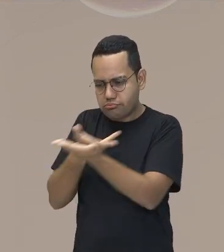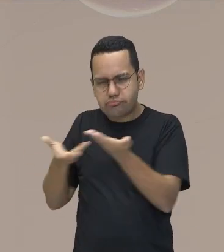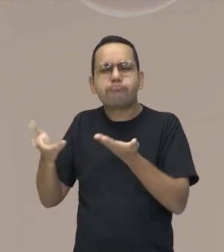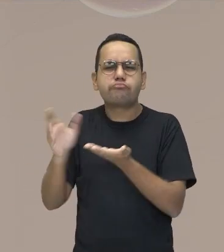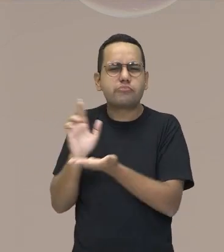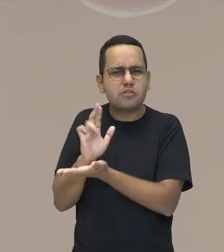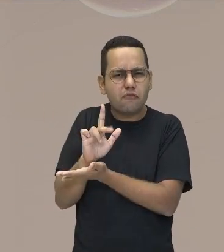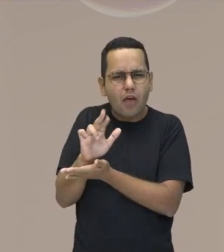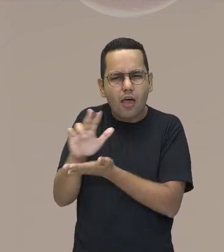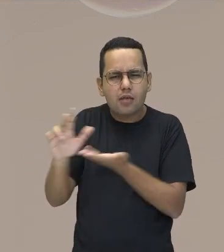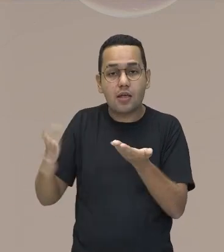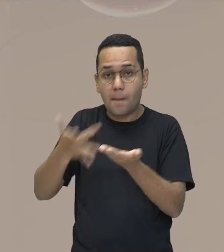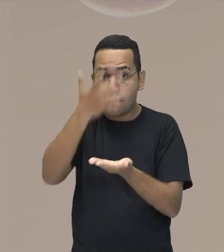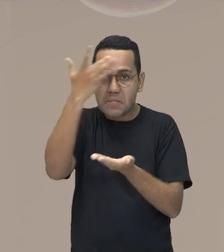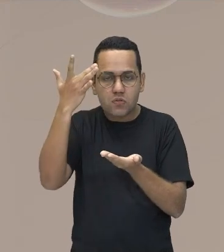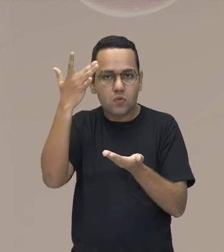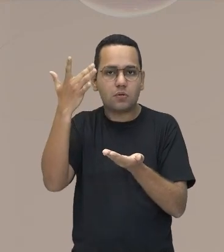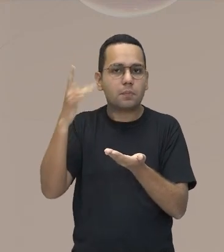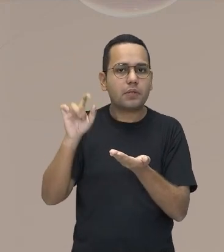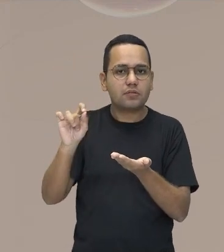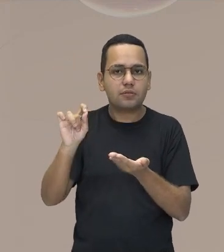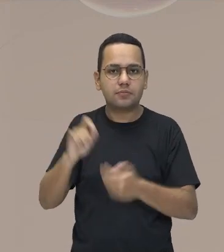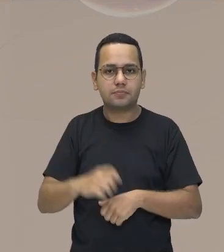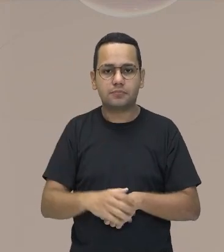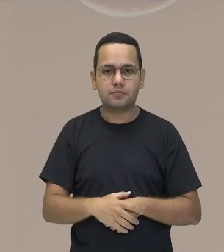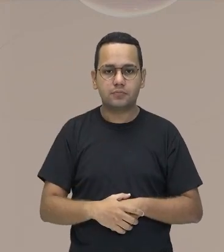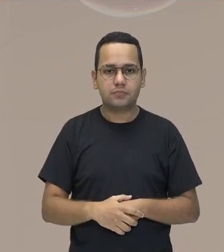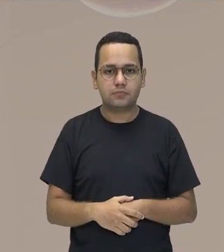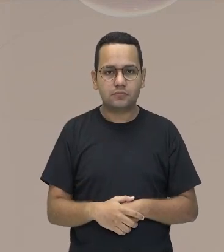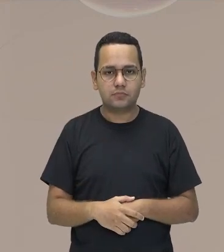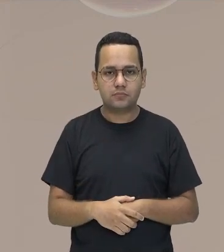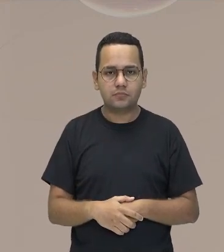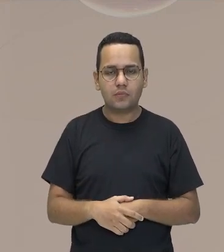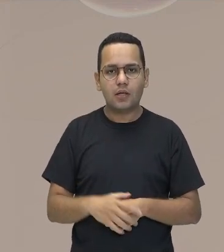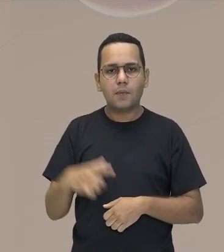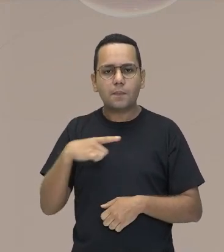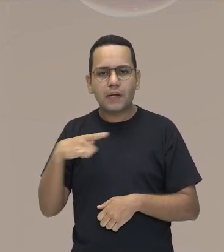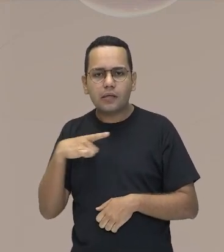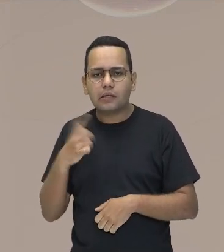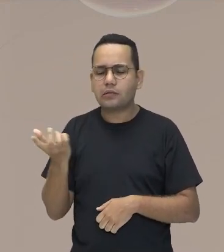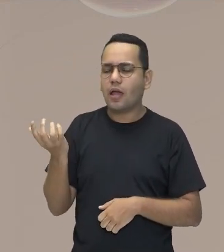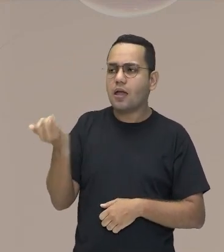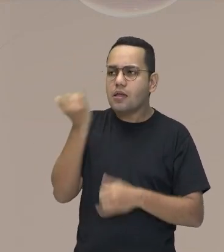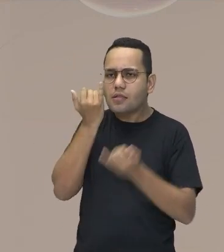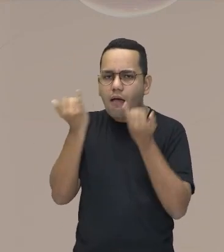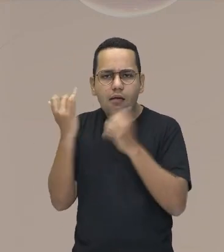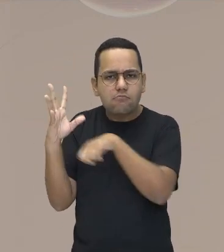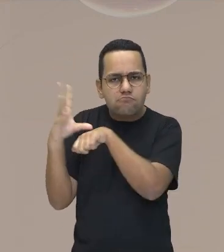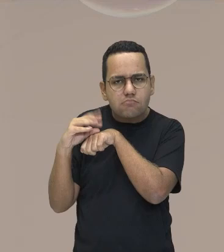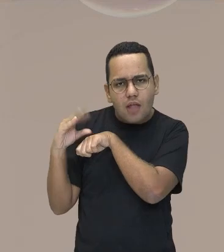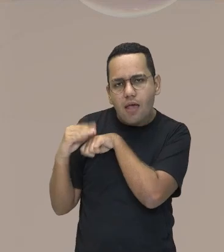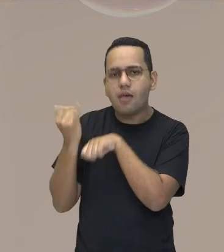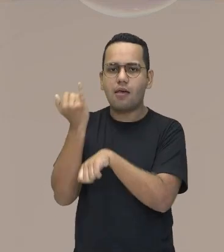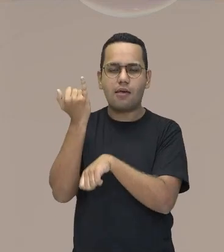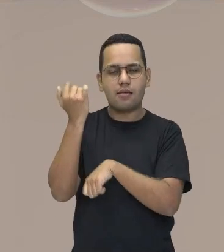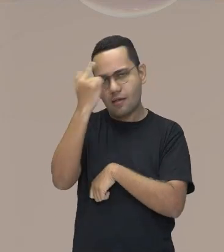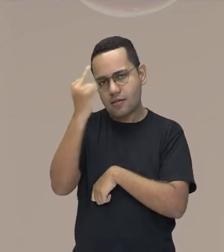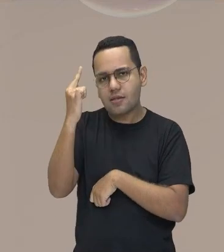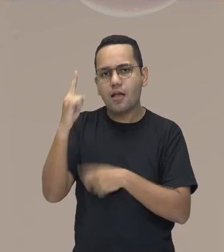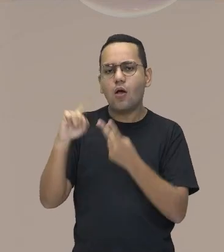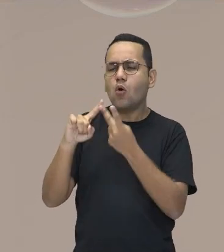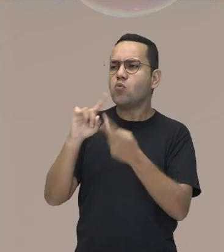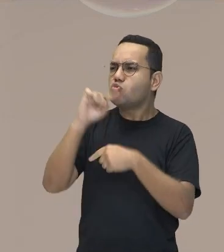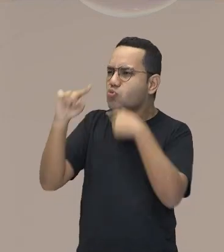diversificada, ok? Para que você possa pegar ideias de outras pessoas, tirar dúvidas com